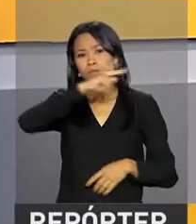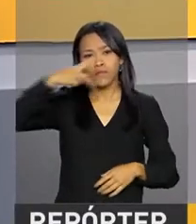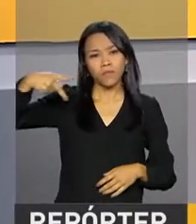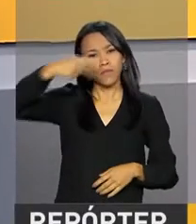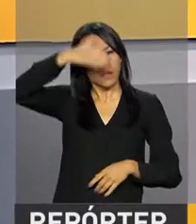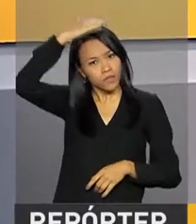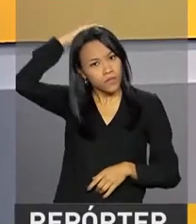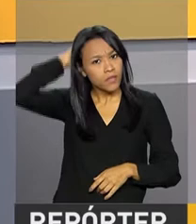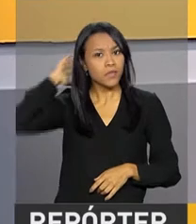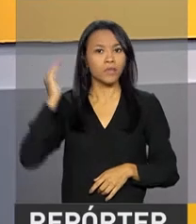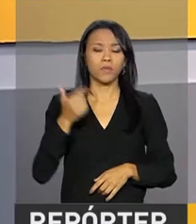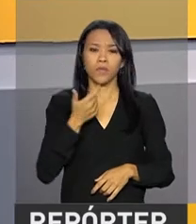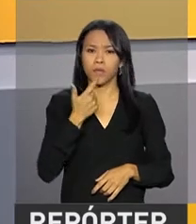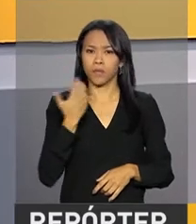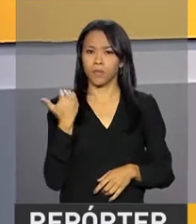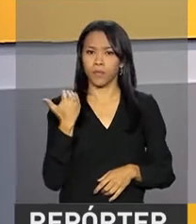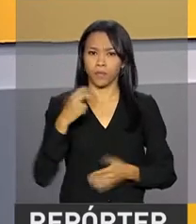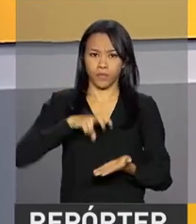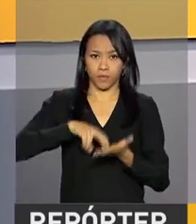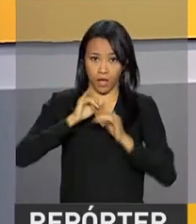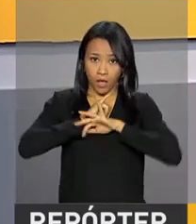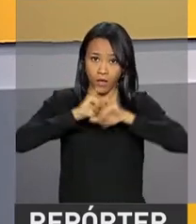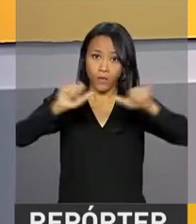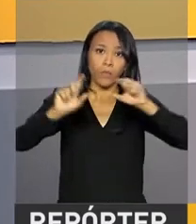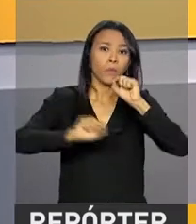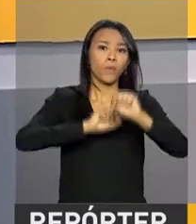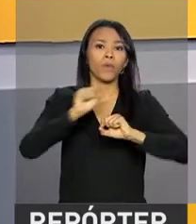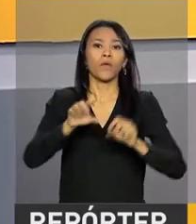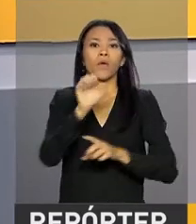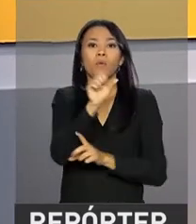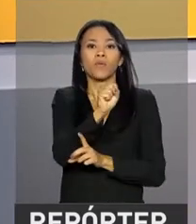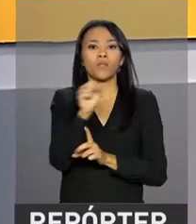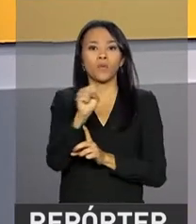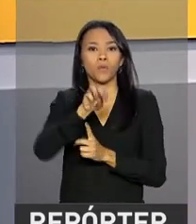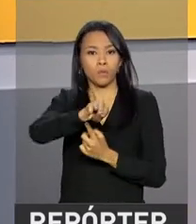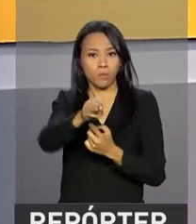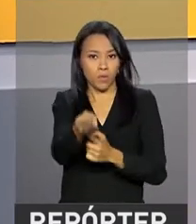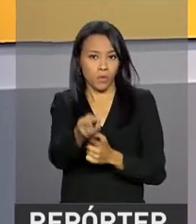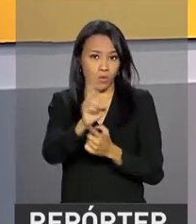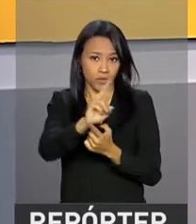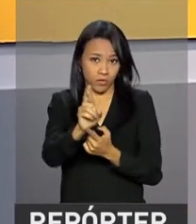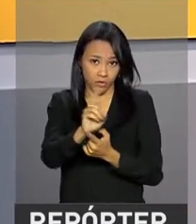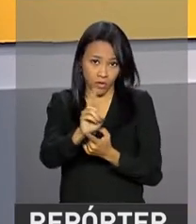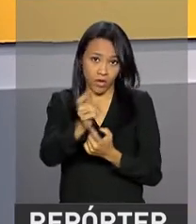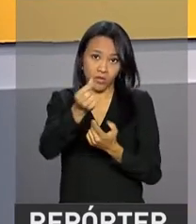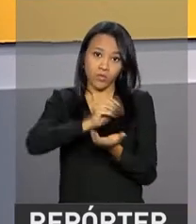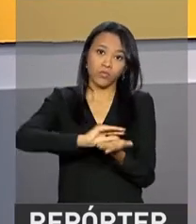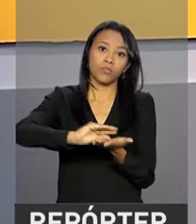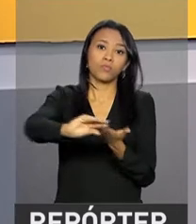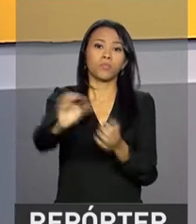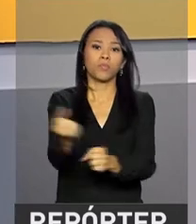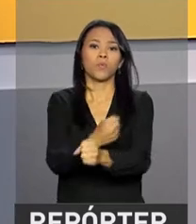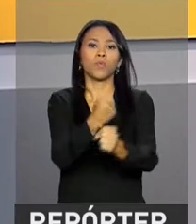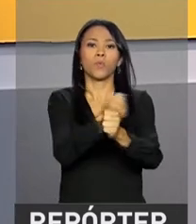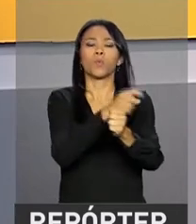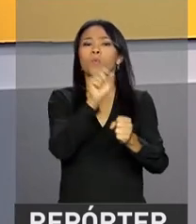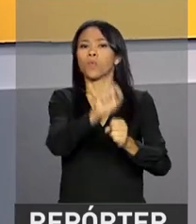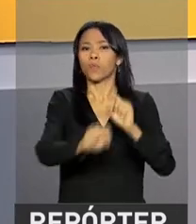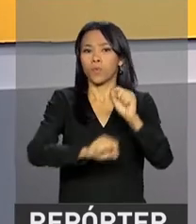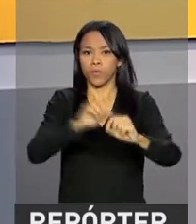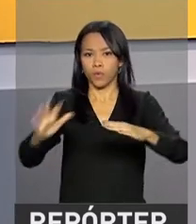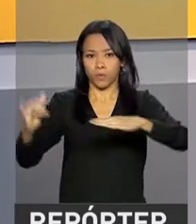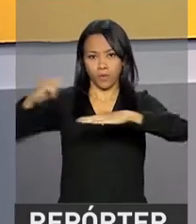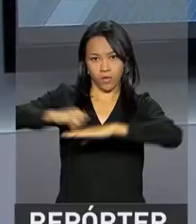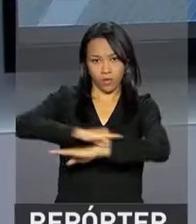michel temer anunciou agora pela manhã a liberação de 88 milhões de reais para o aeroporto de ribeirão preto em são